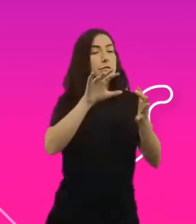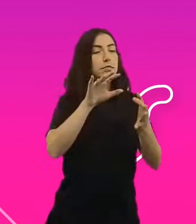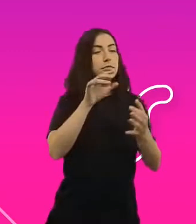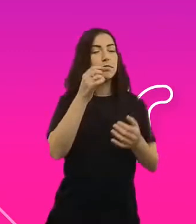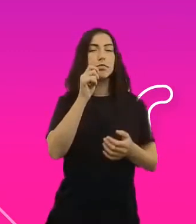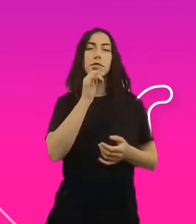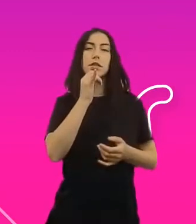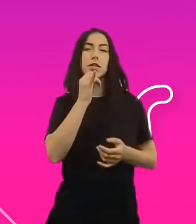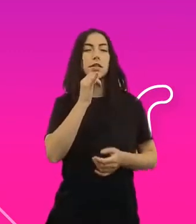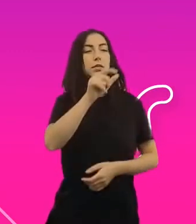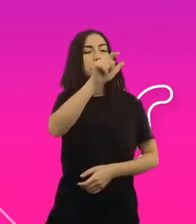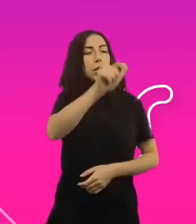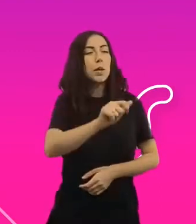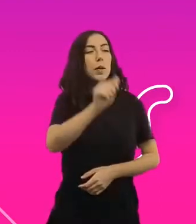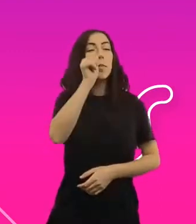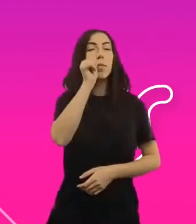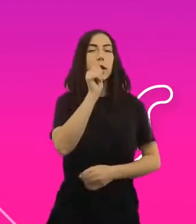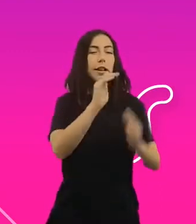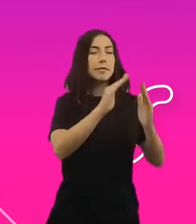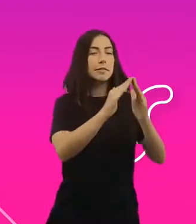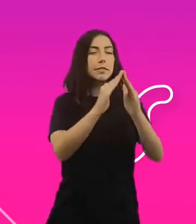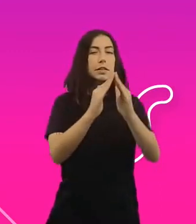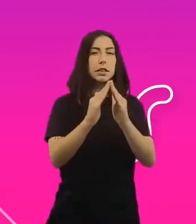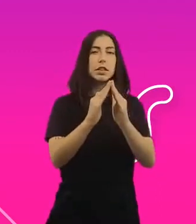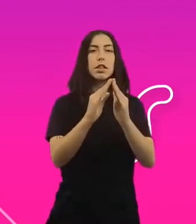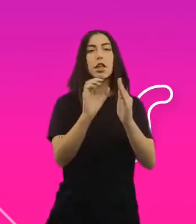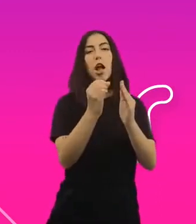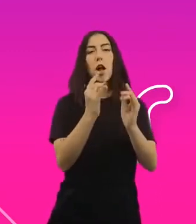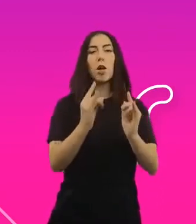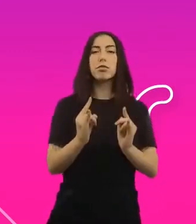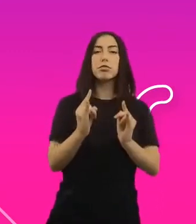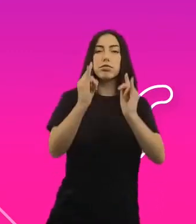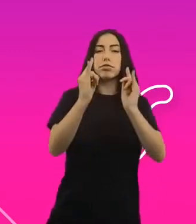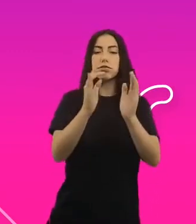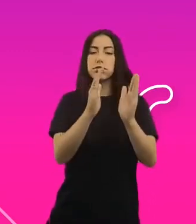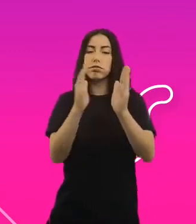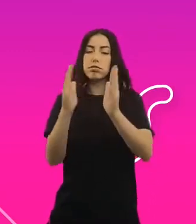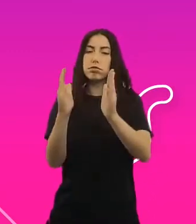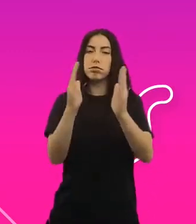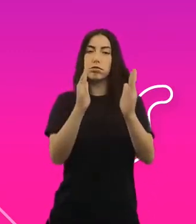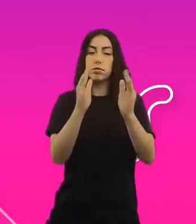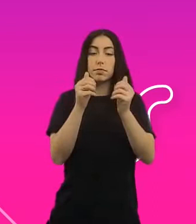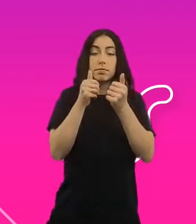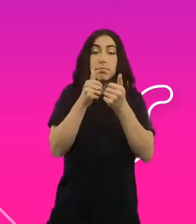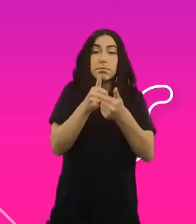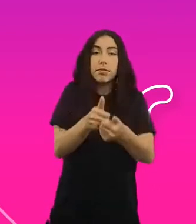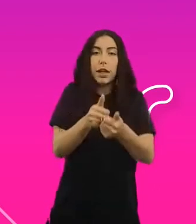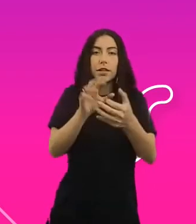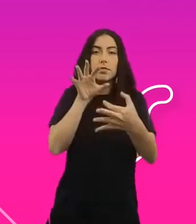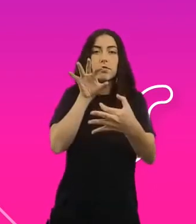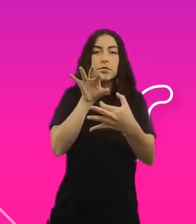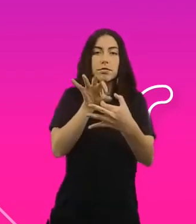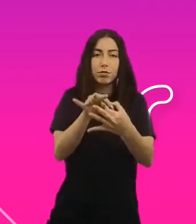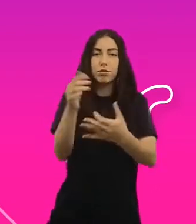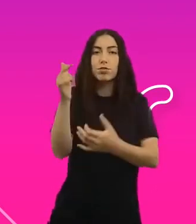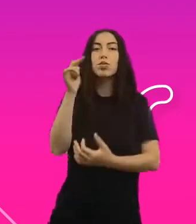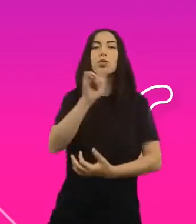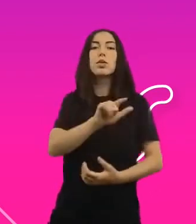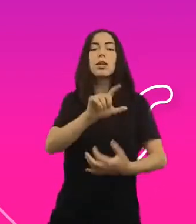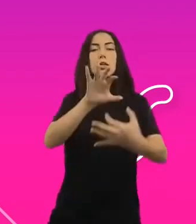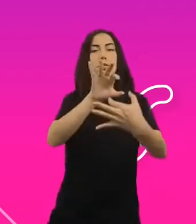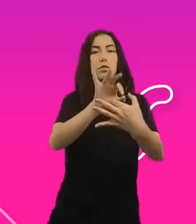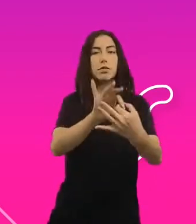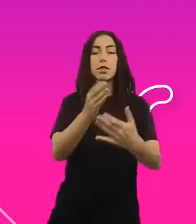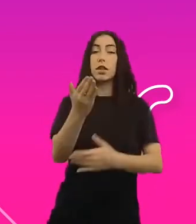é alguém que mora no apartamento ao lado, é alguém que está no nosso bairro, né? Já tínhamos um projeto que se chamava